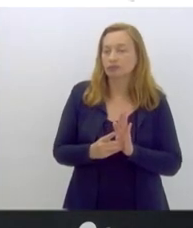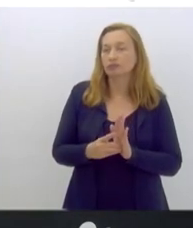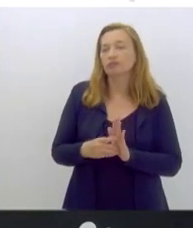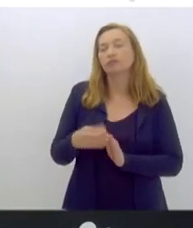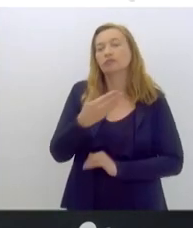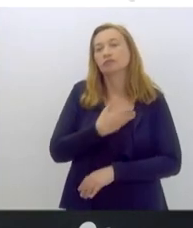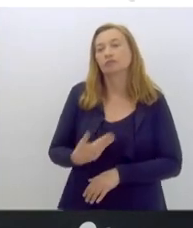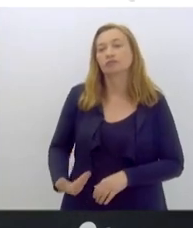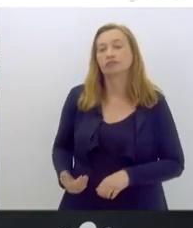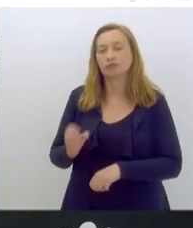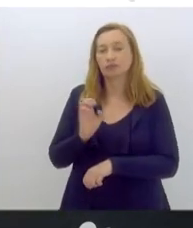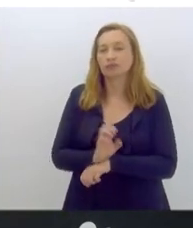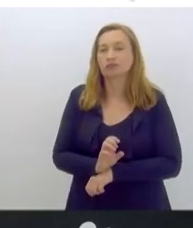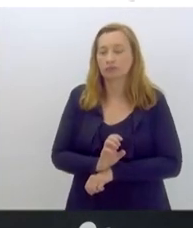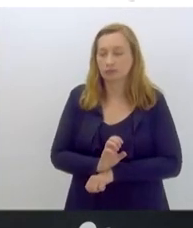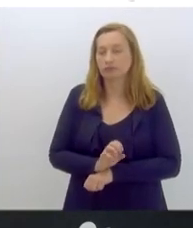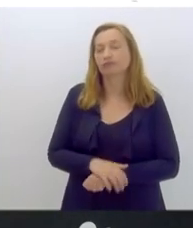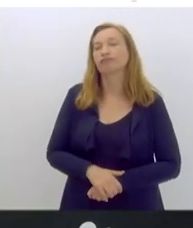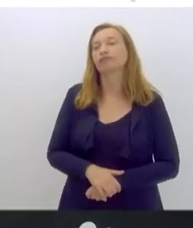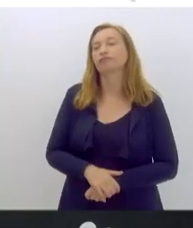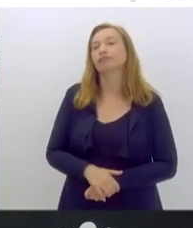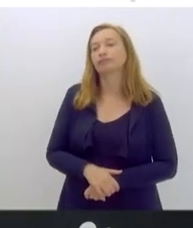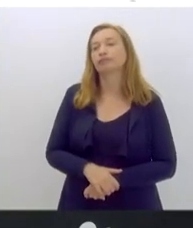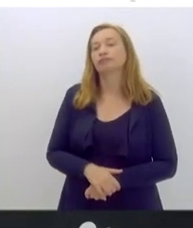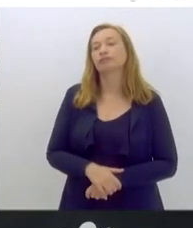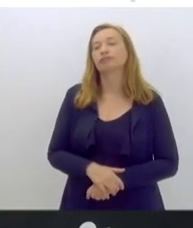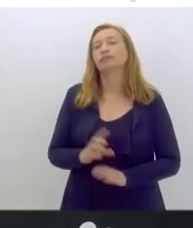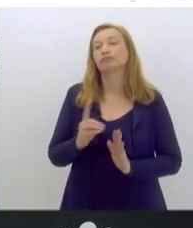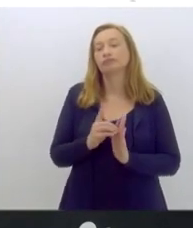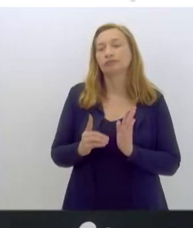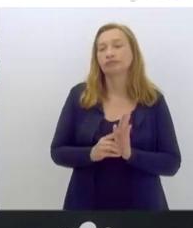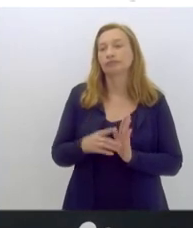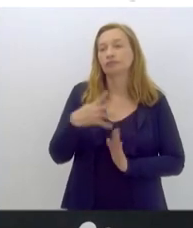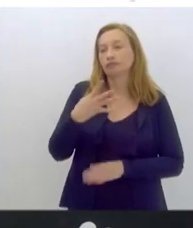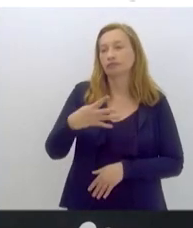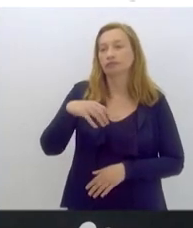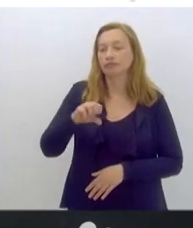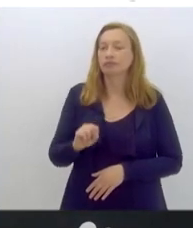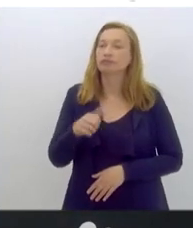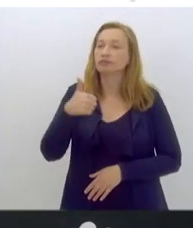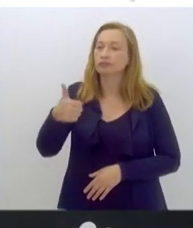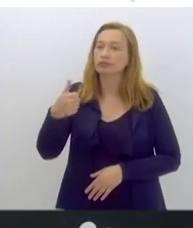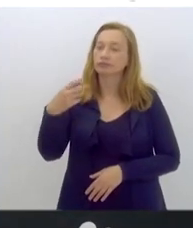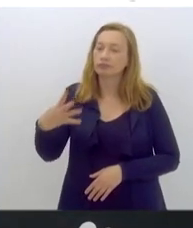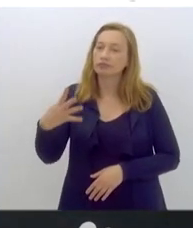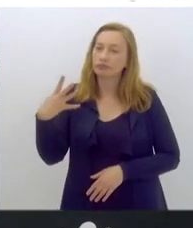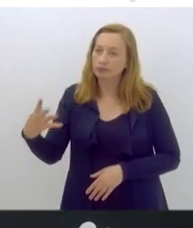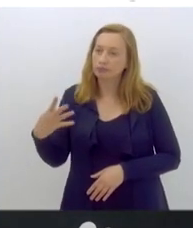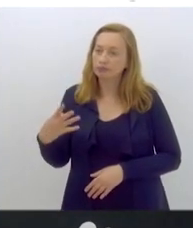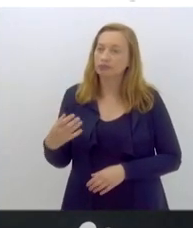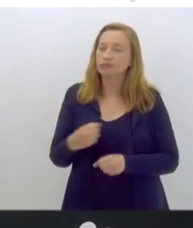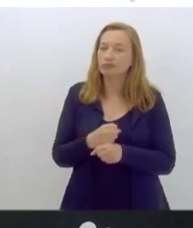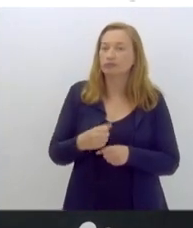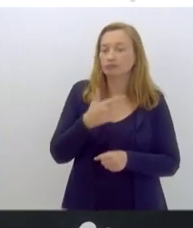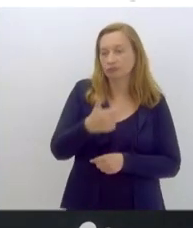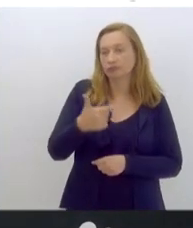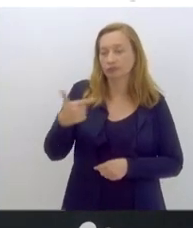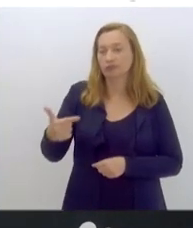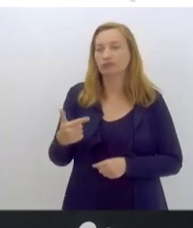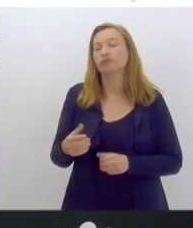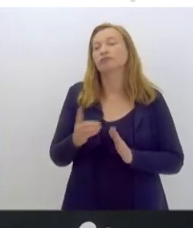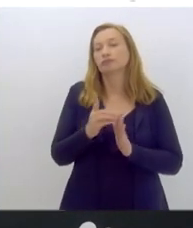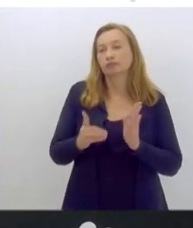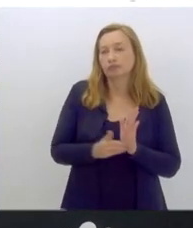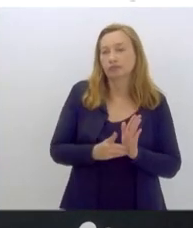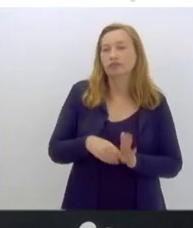Federal três decretos o decreto 48 144 de 22 o